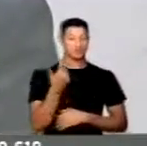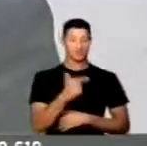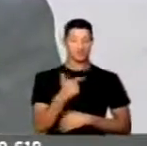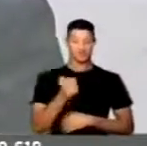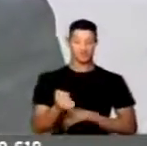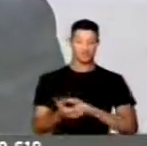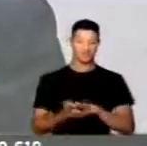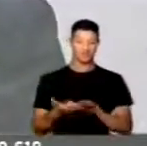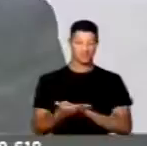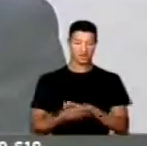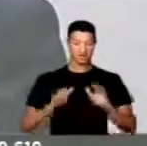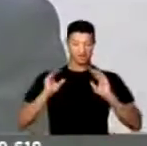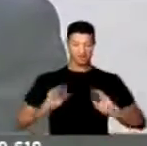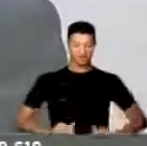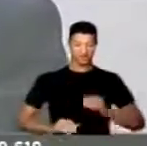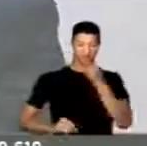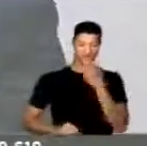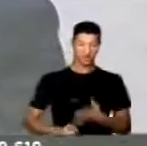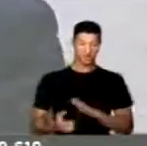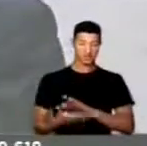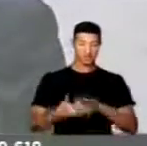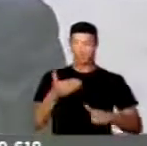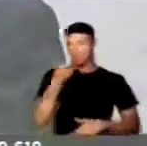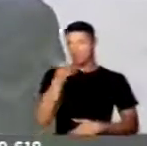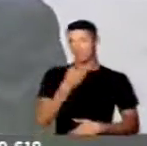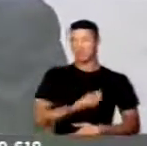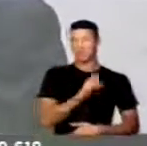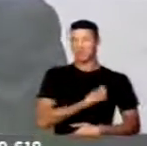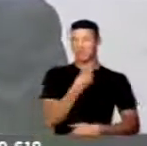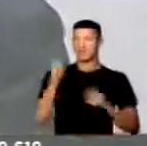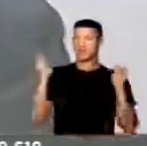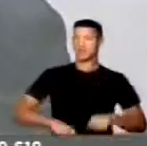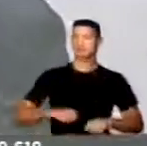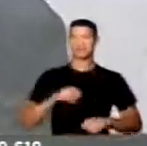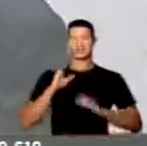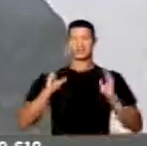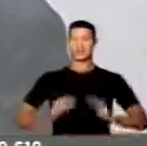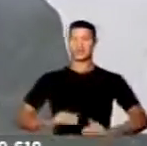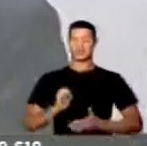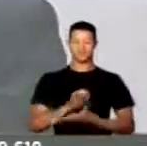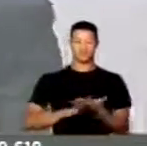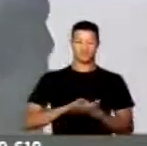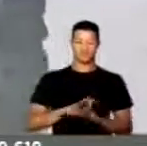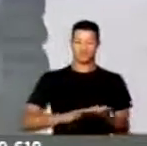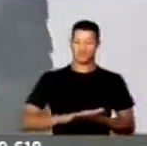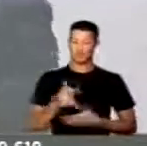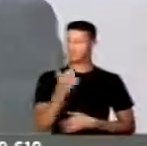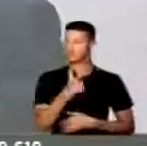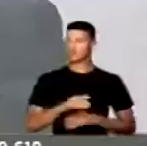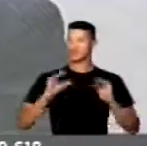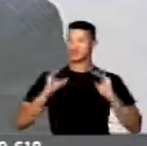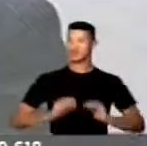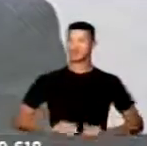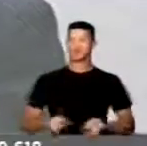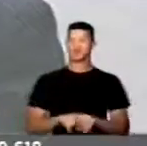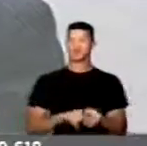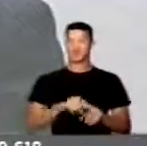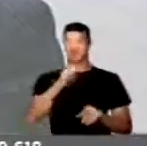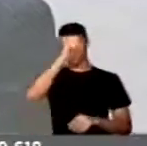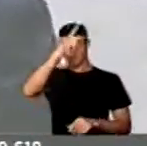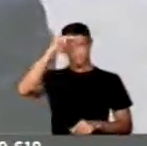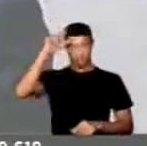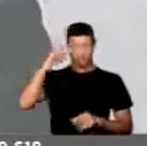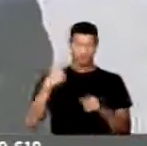teremos nenhum cidadão de bem, né? Não melhoraremos a condição de vida do cidadão brasileiro, nem teremos cidadão de bem disputando mais